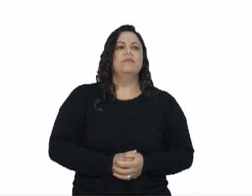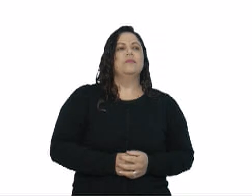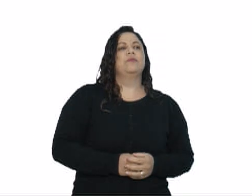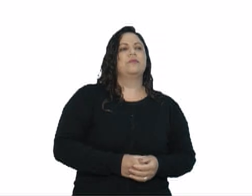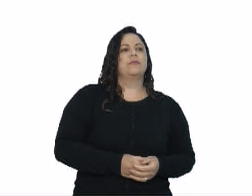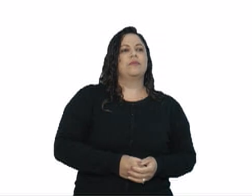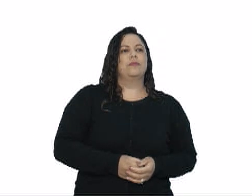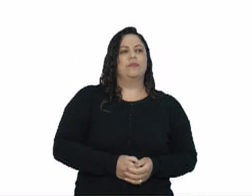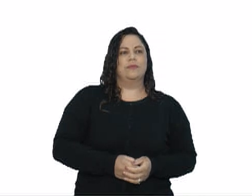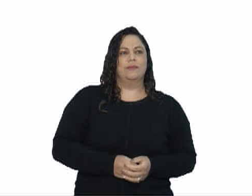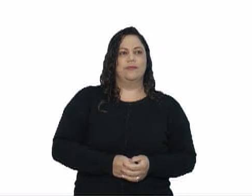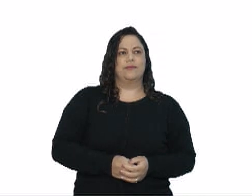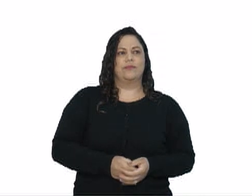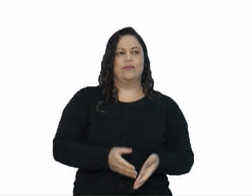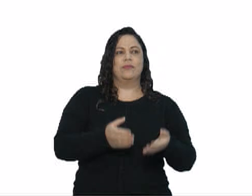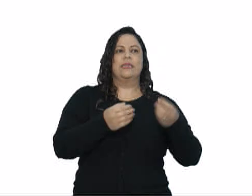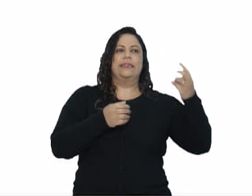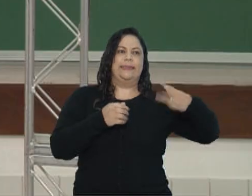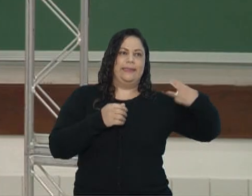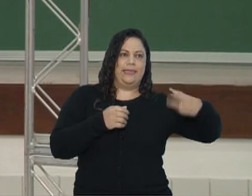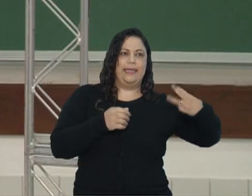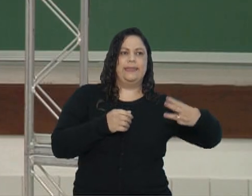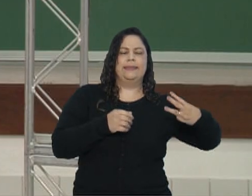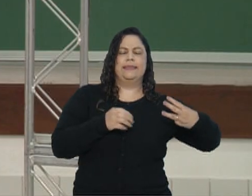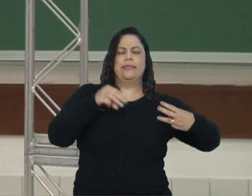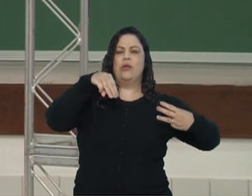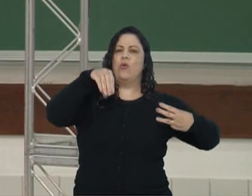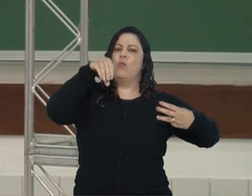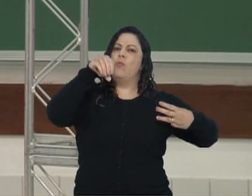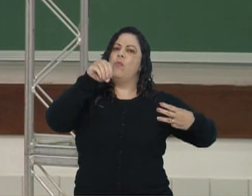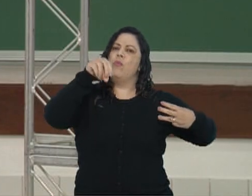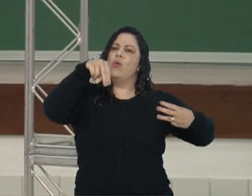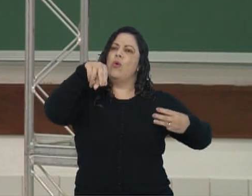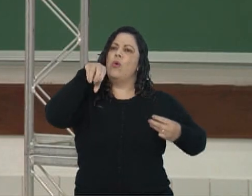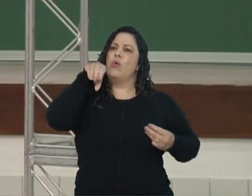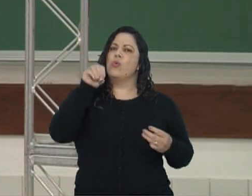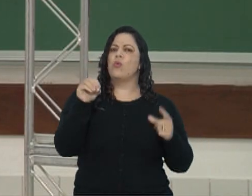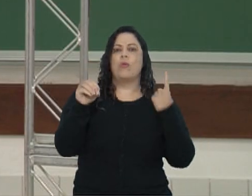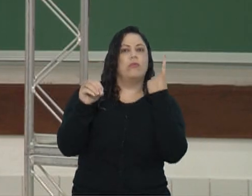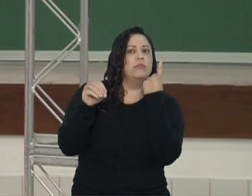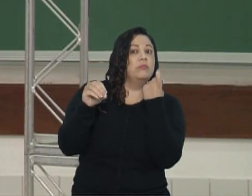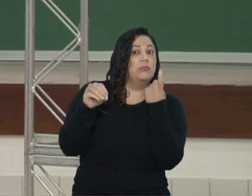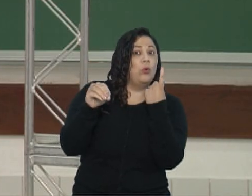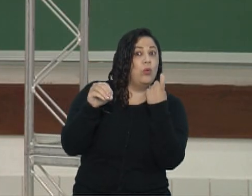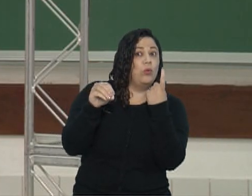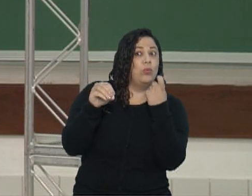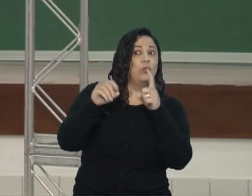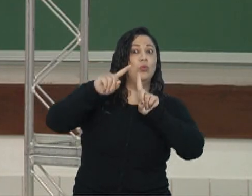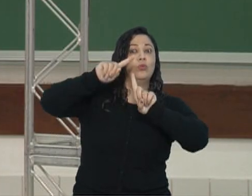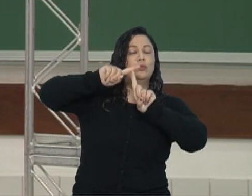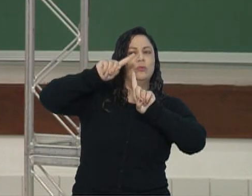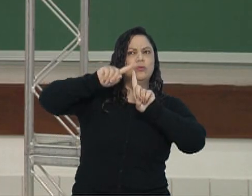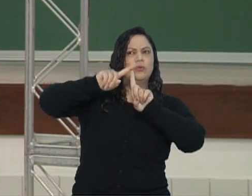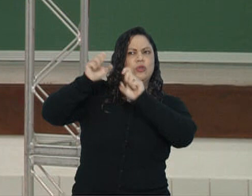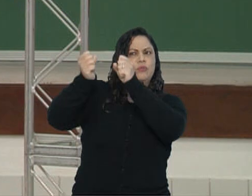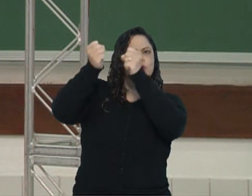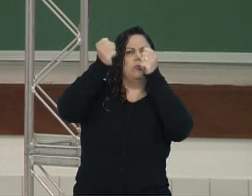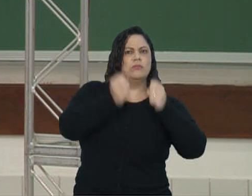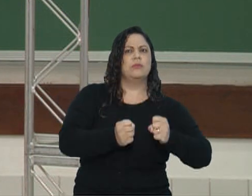monopolista. Né? Monopólio, né? O que é mono? É um tipo de poder